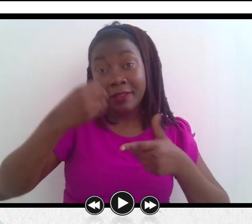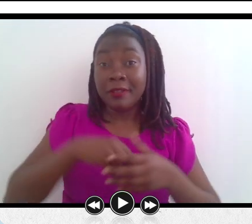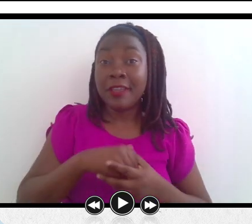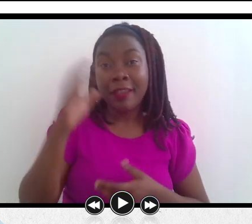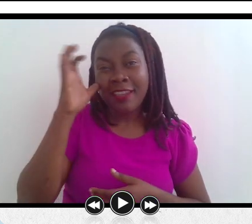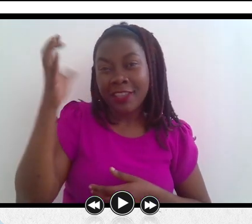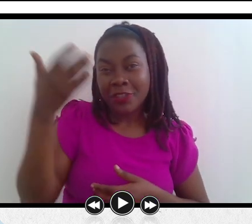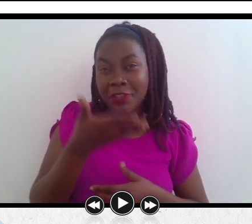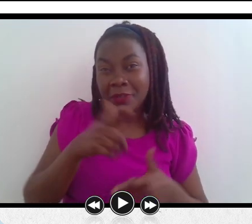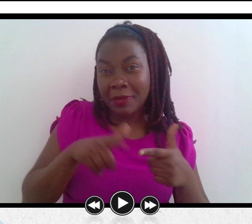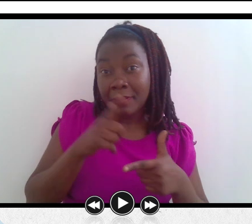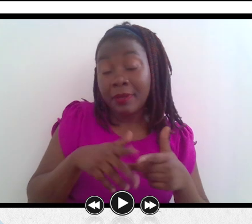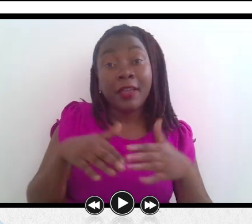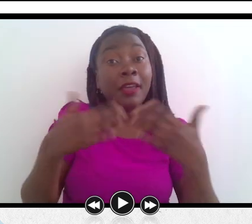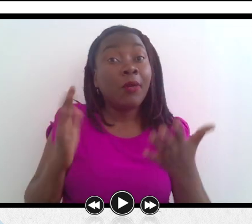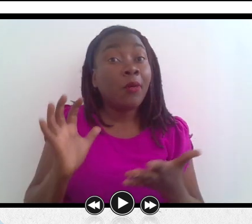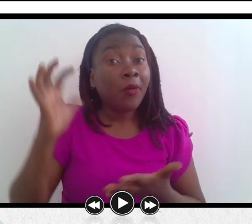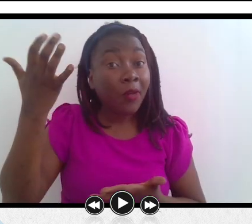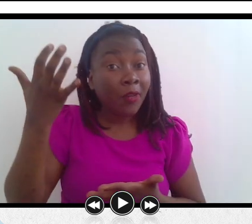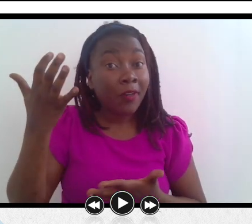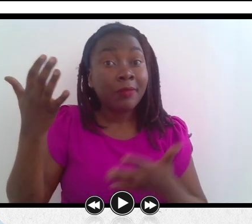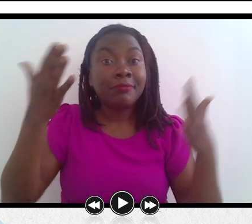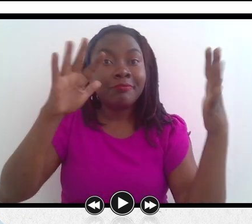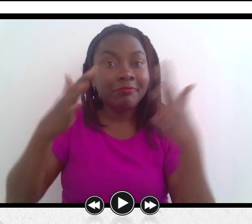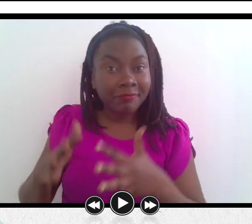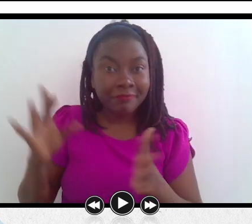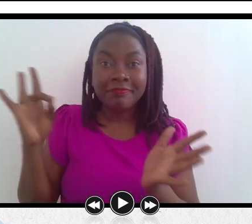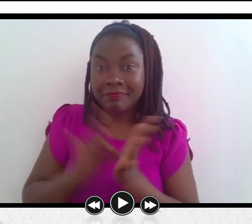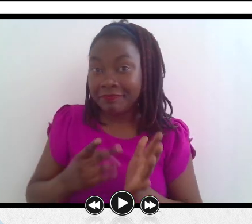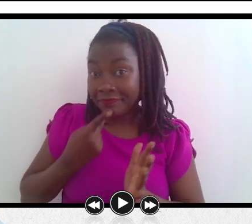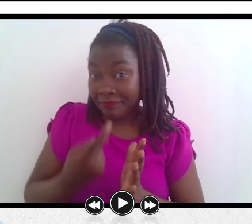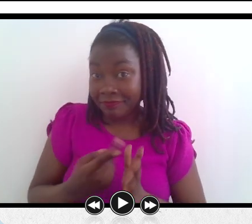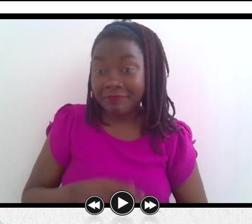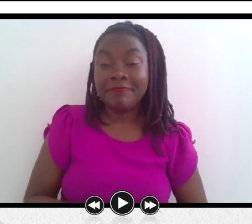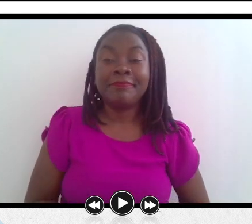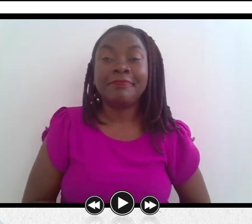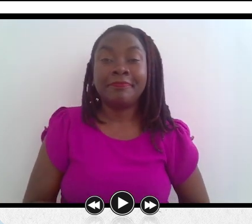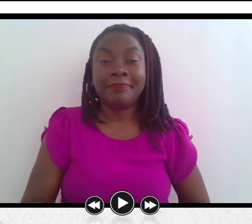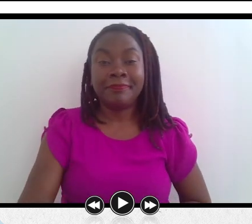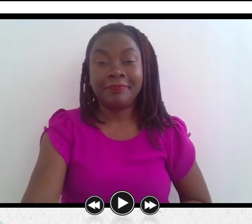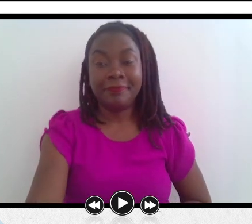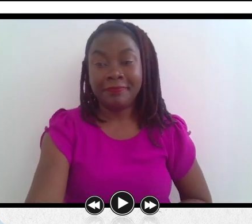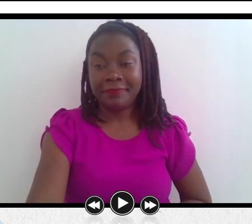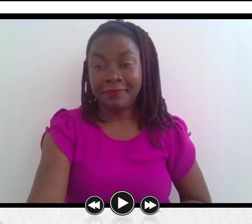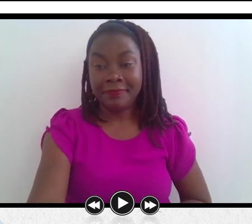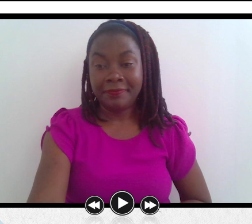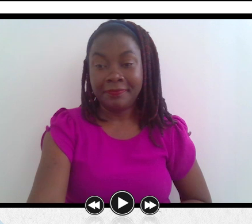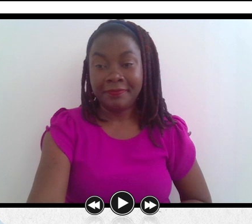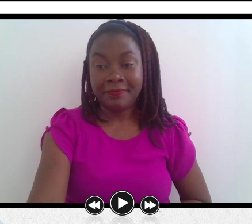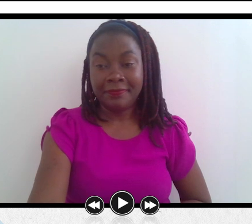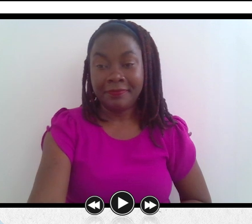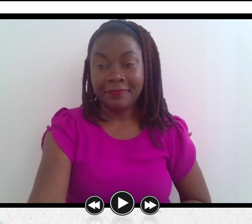não estruturais, né? De uma maneira, assim, a minimizar o impacto às não estruturais, e as estruturais é justamente segurar